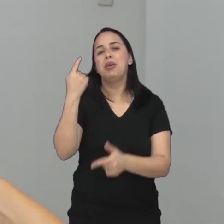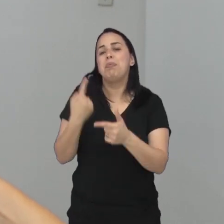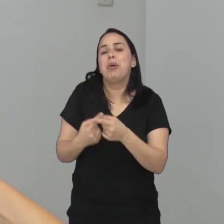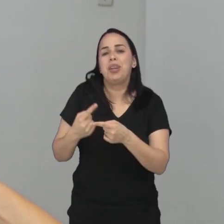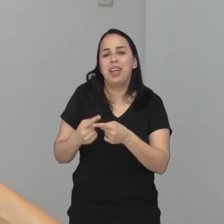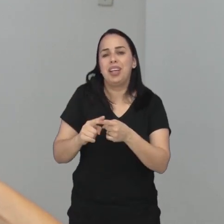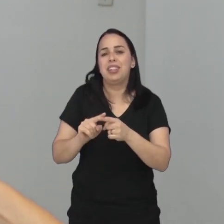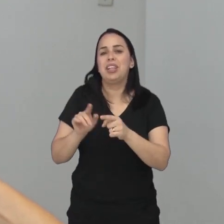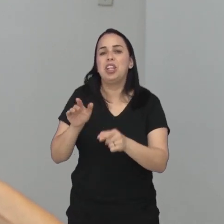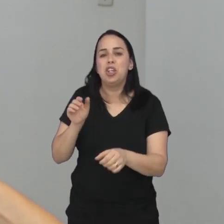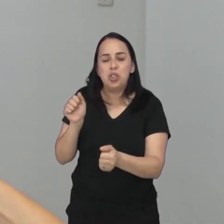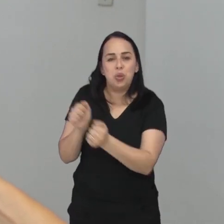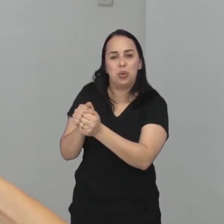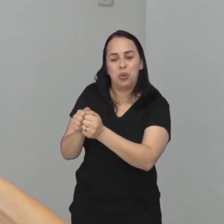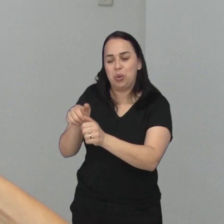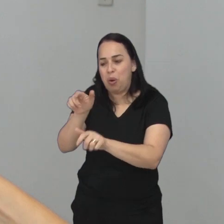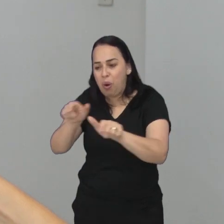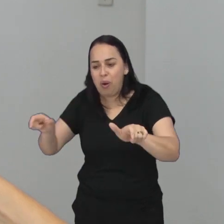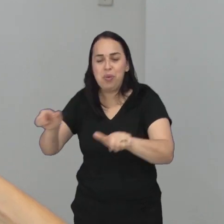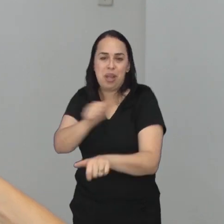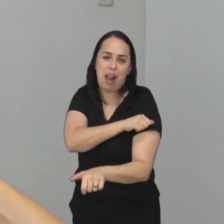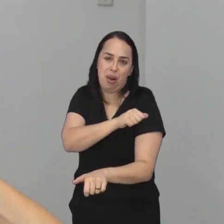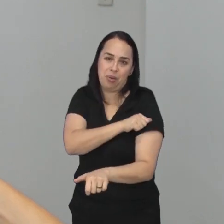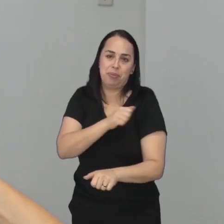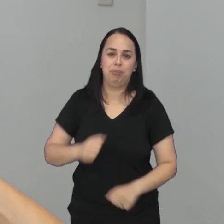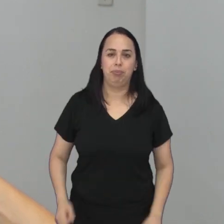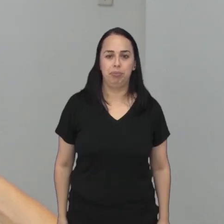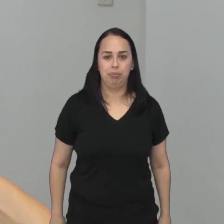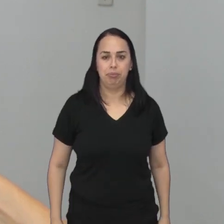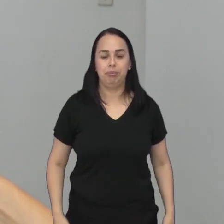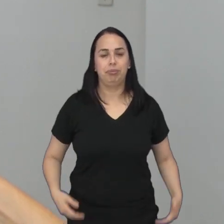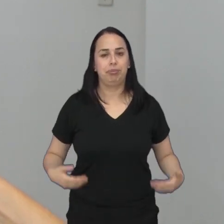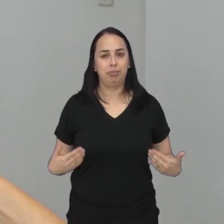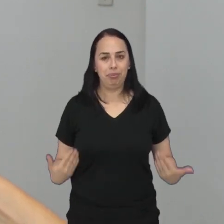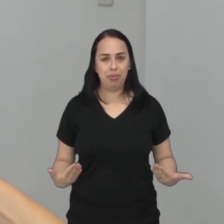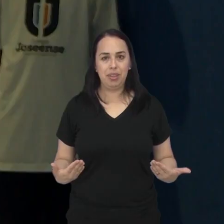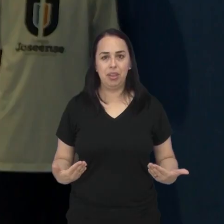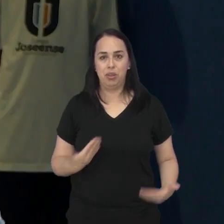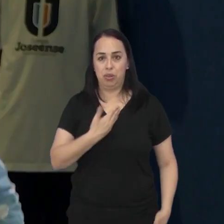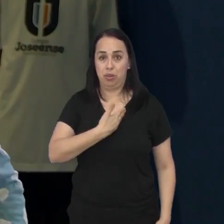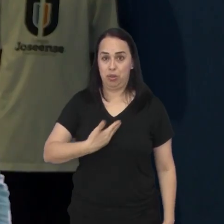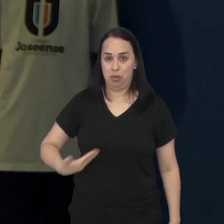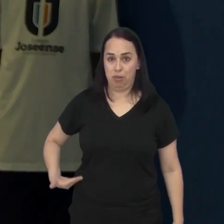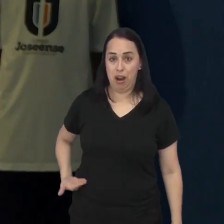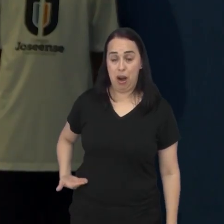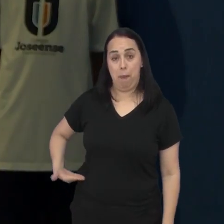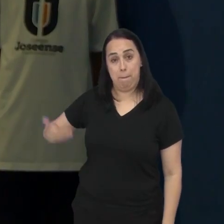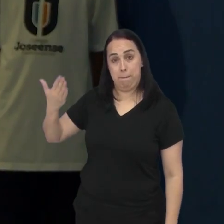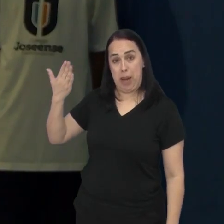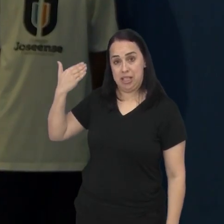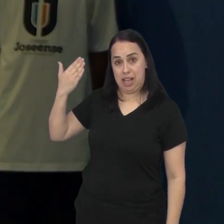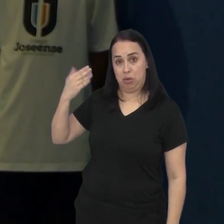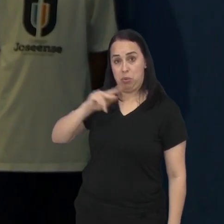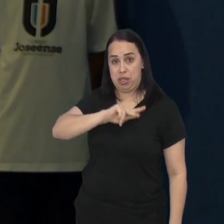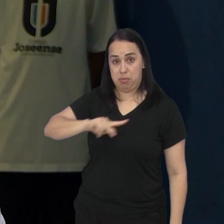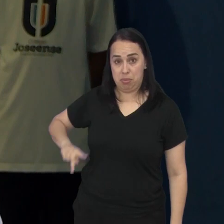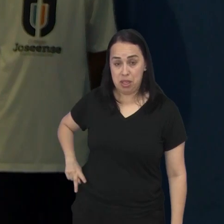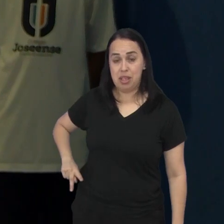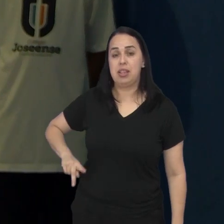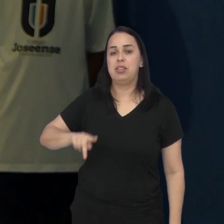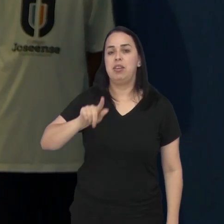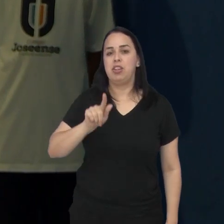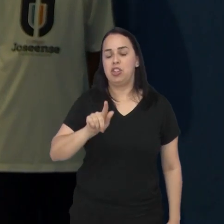vida ali da escola, da comunidade e da família desses estudantes. Criado no governo de Getúlio Vargas